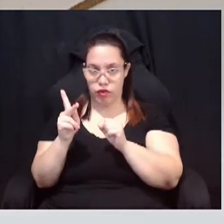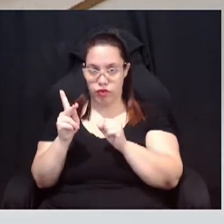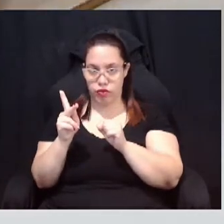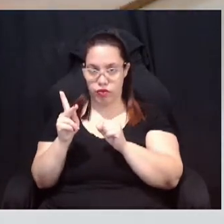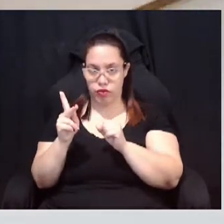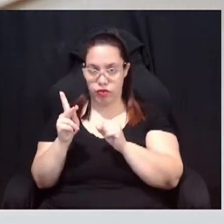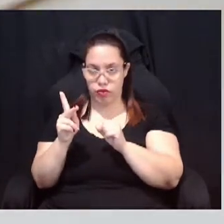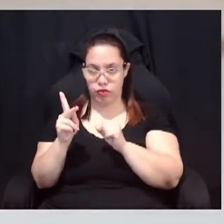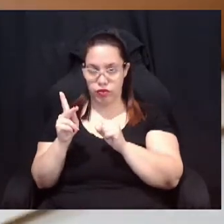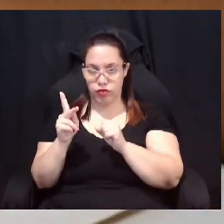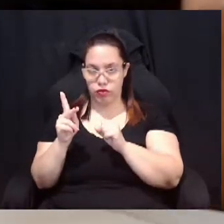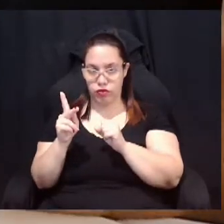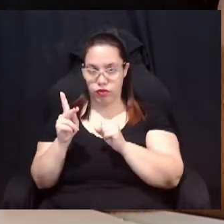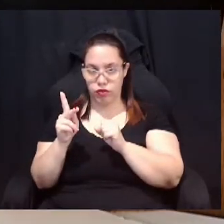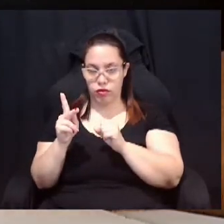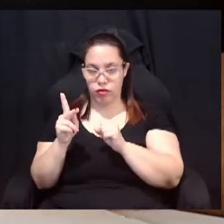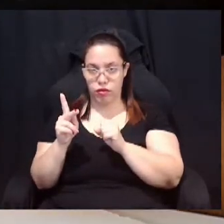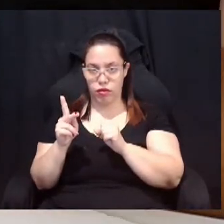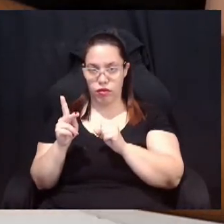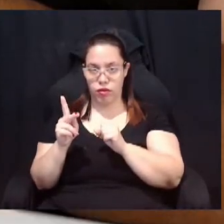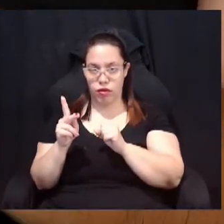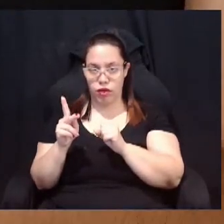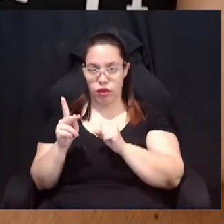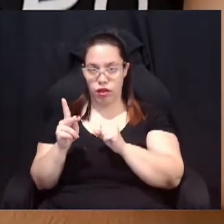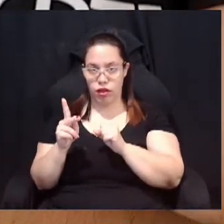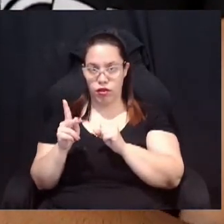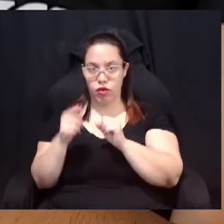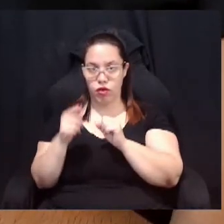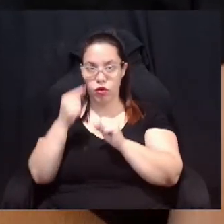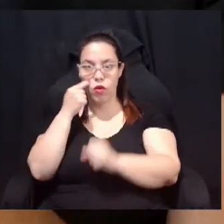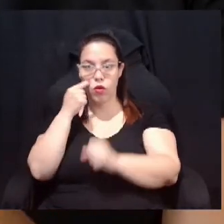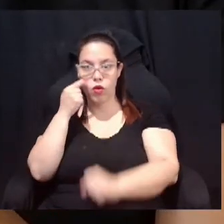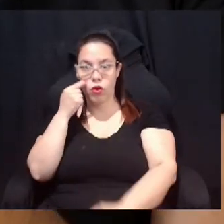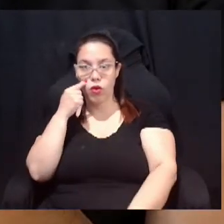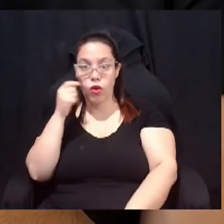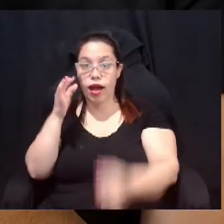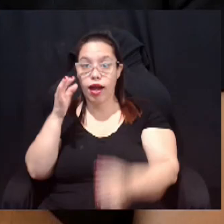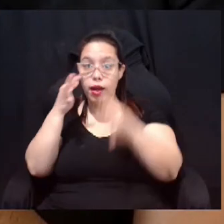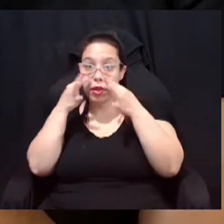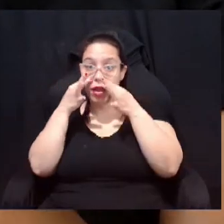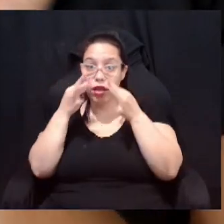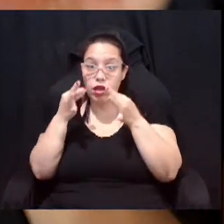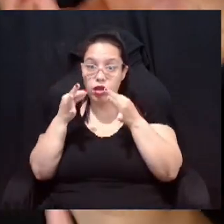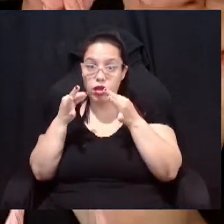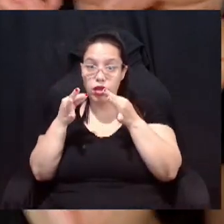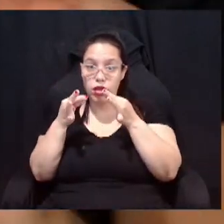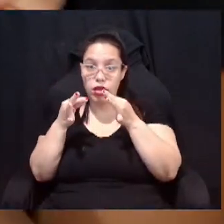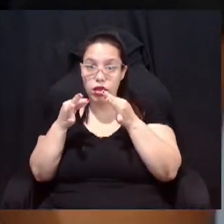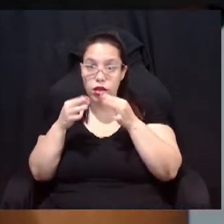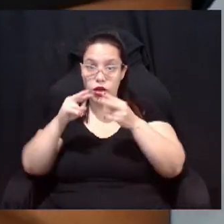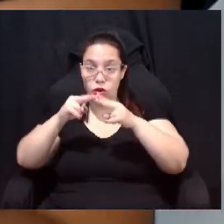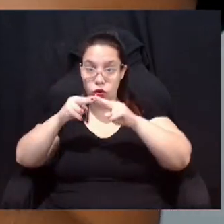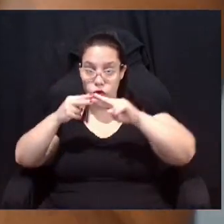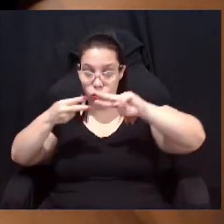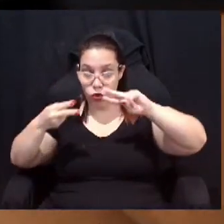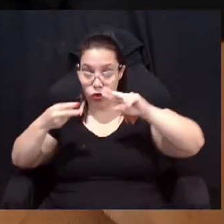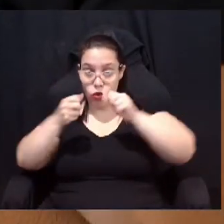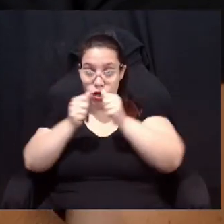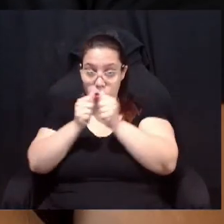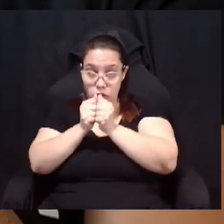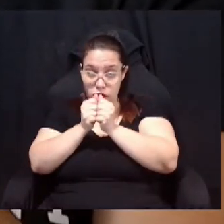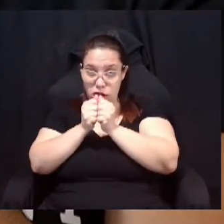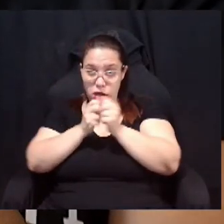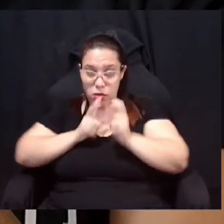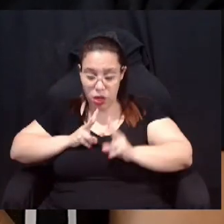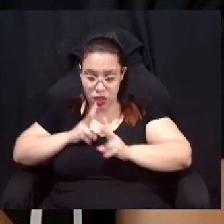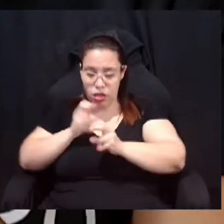Ó, uma coisa que a gente tem que ficar atenta. O desenho do DNA, ele é bem justinho, tá? É